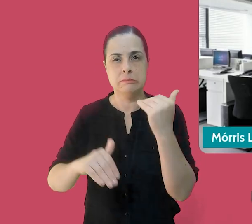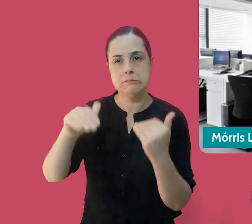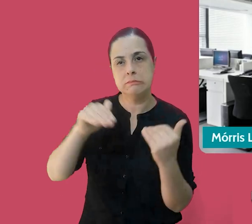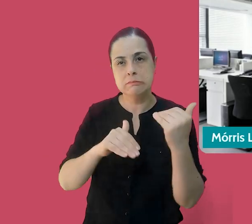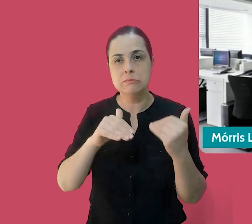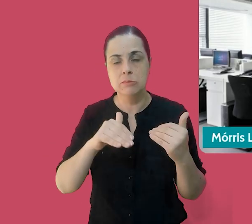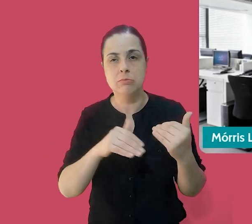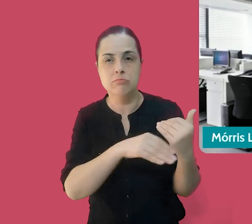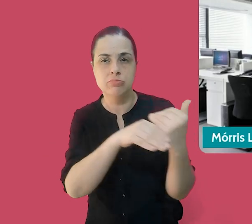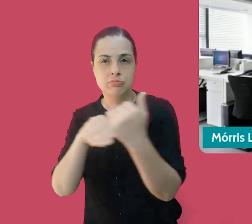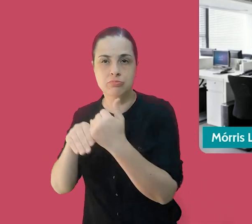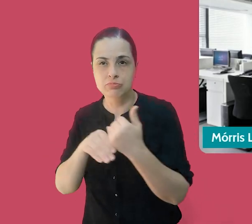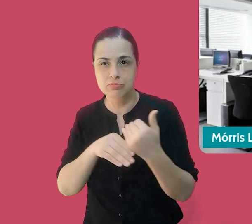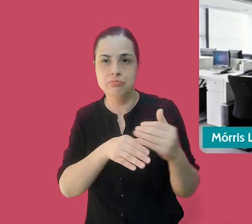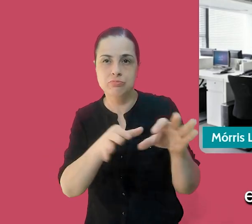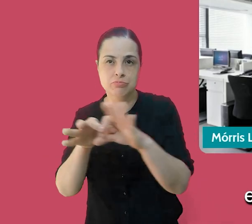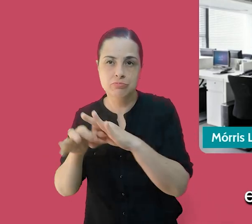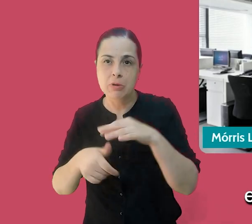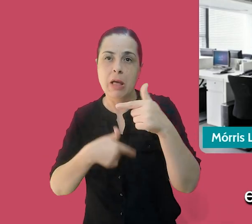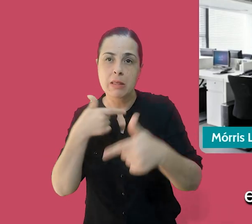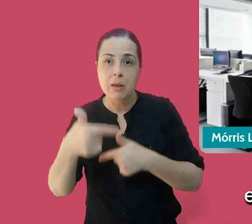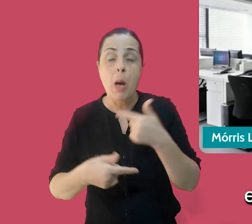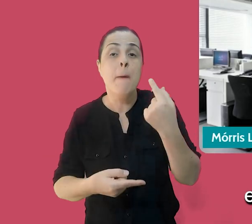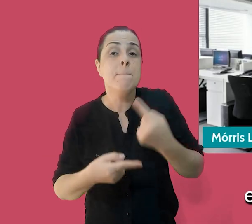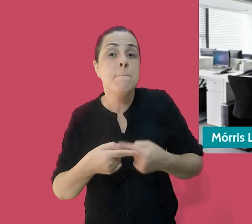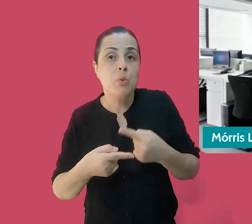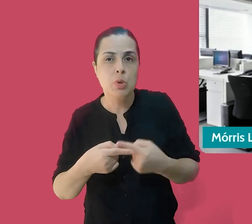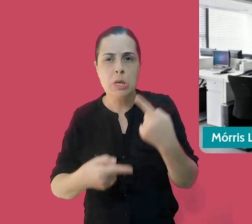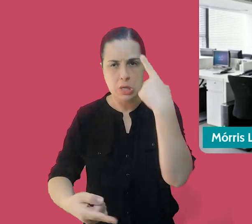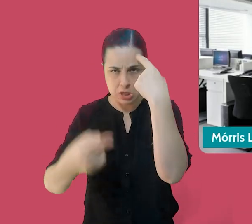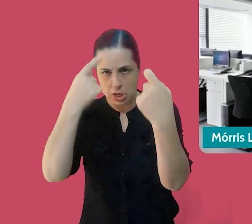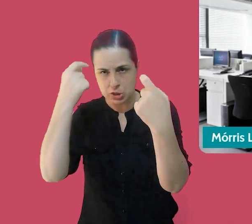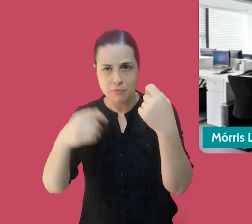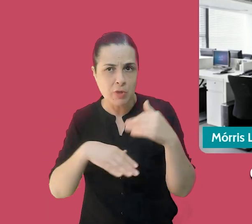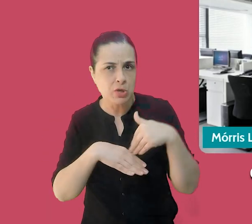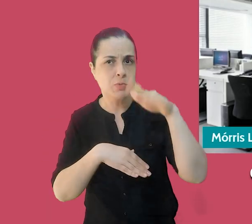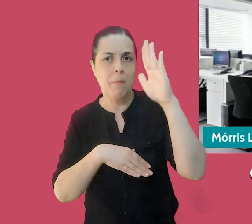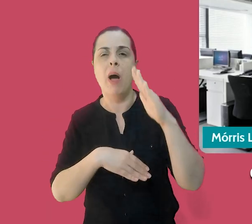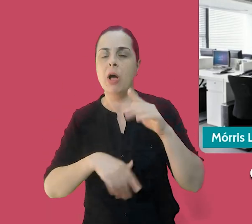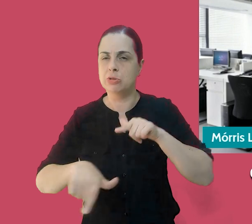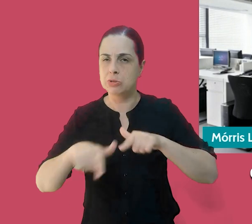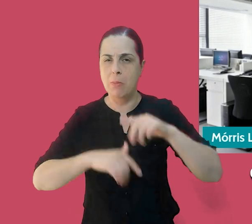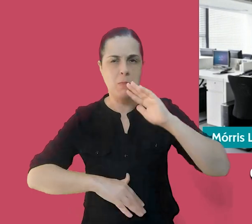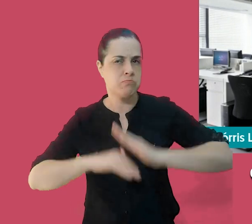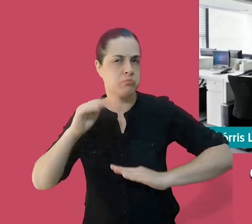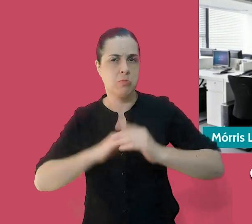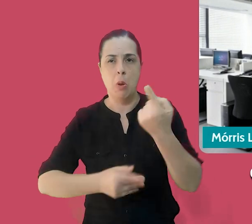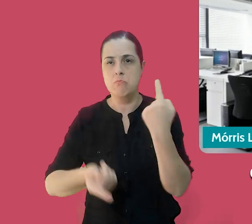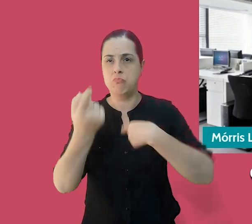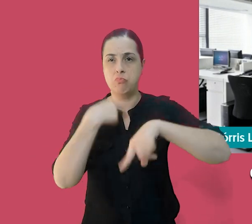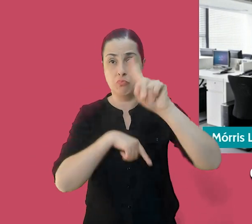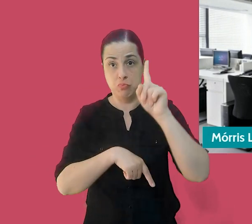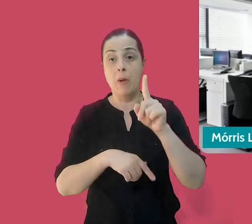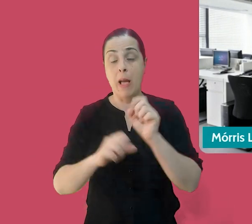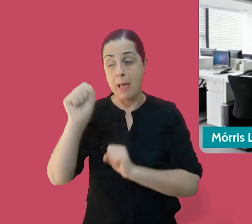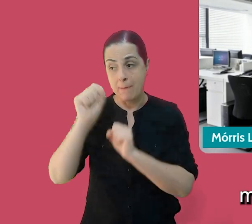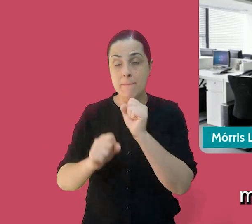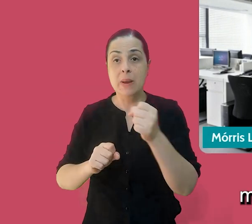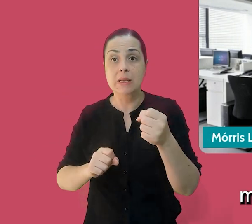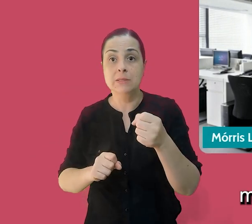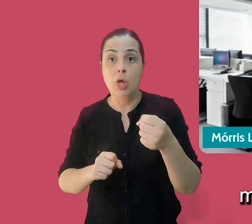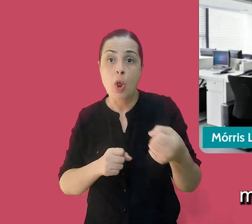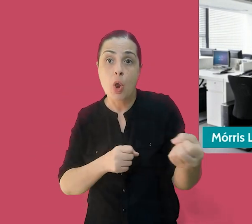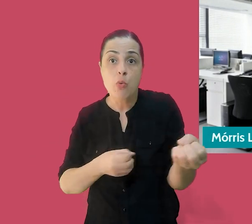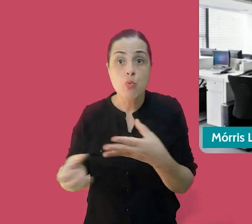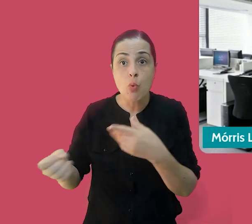de diálogo, de troca geracional, ele gera mais criatividade, mais produtividade, então ajuda a empresa a ser mais inovadora. Mas